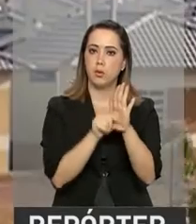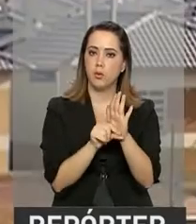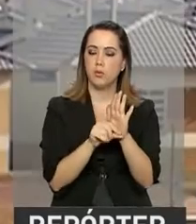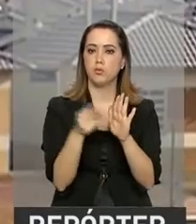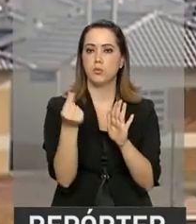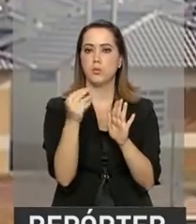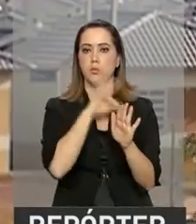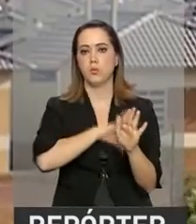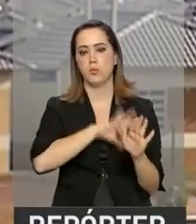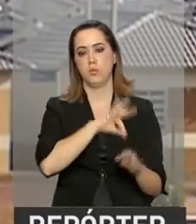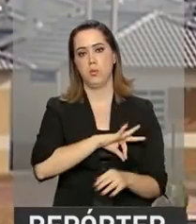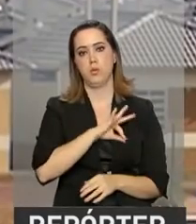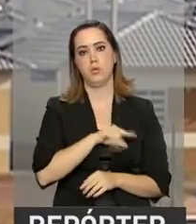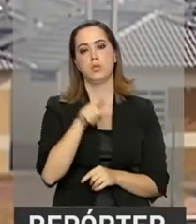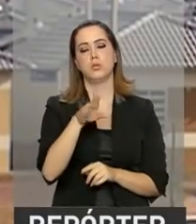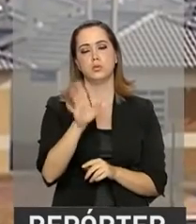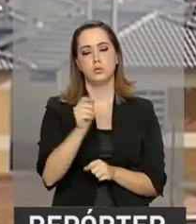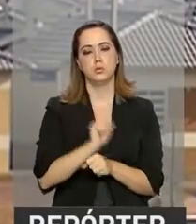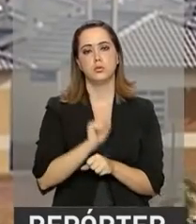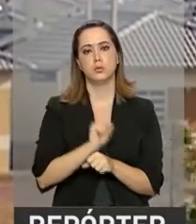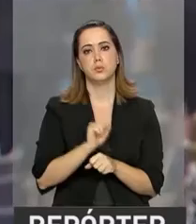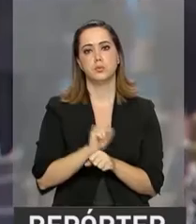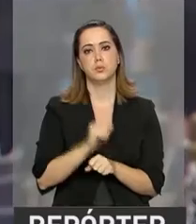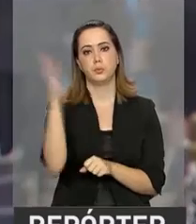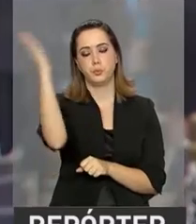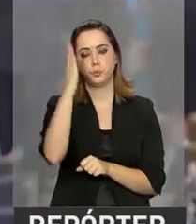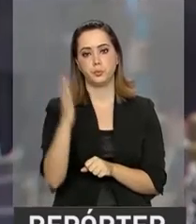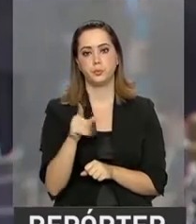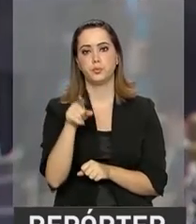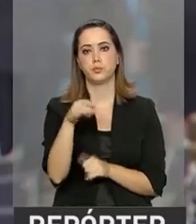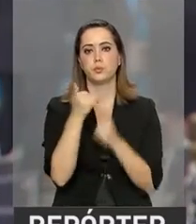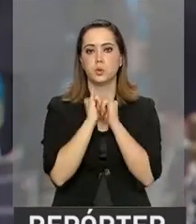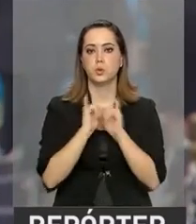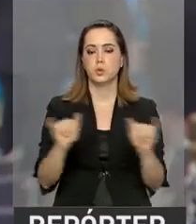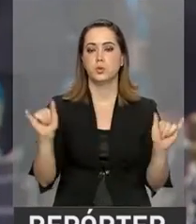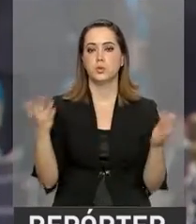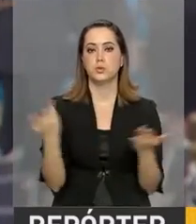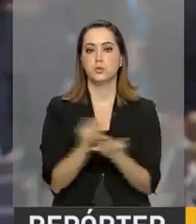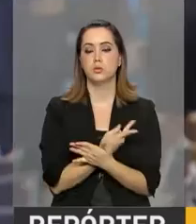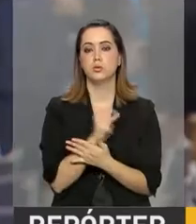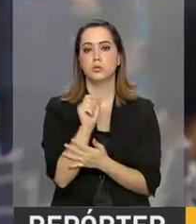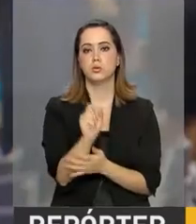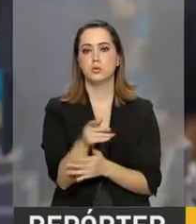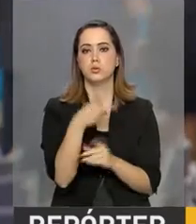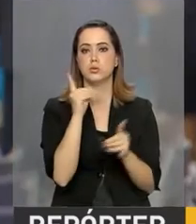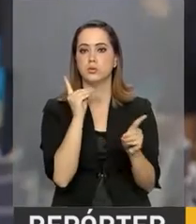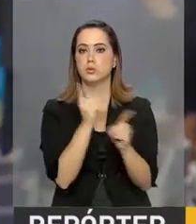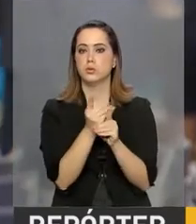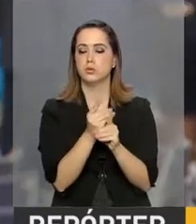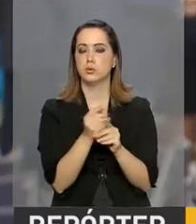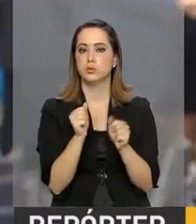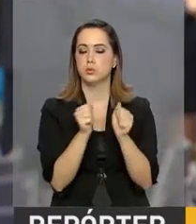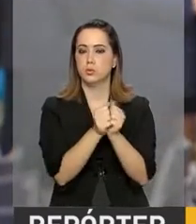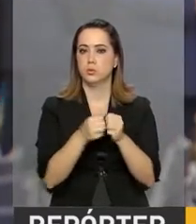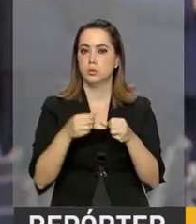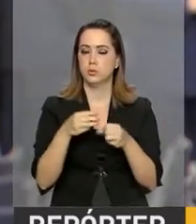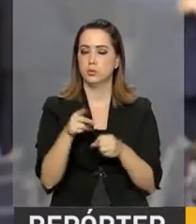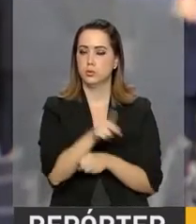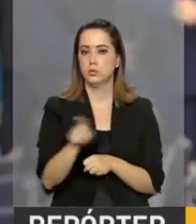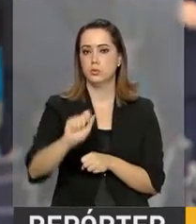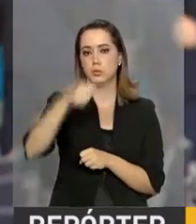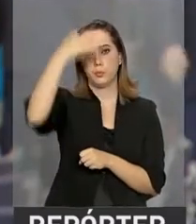que estavam paralisadas em todo o país o anúncio foi feito durante encontro de michel temer e de ministros com mais de